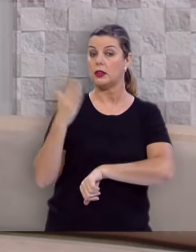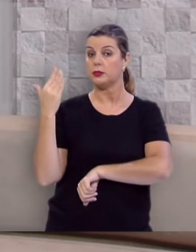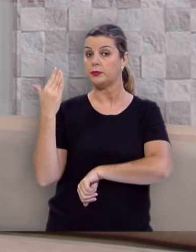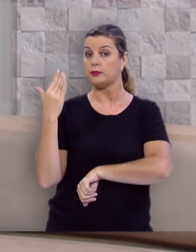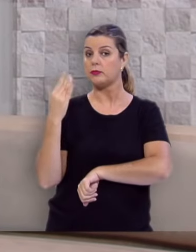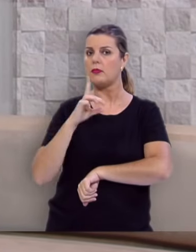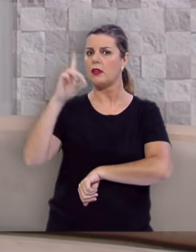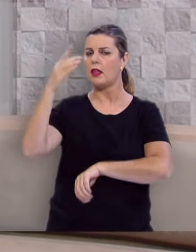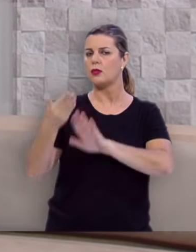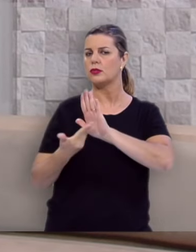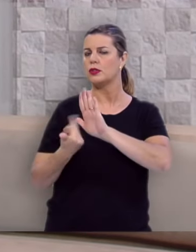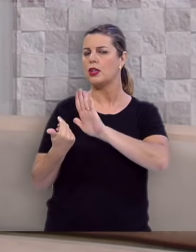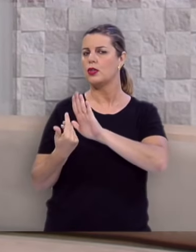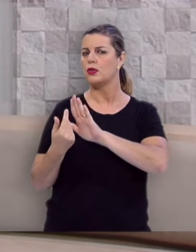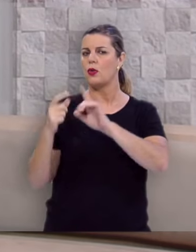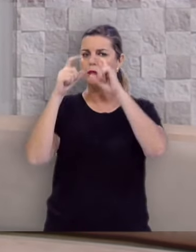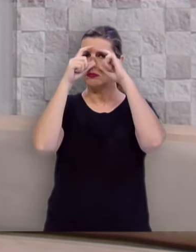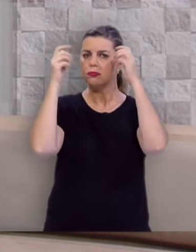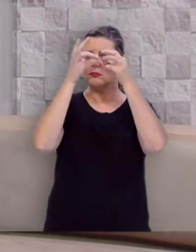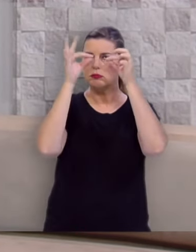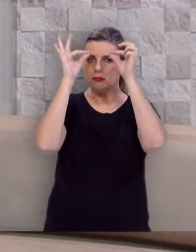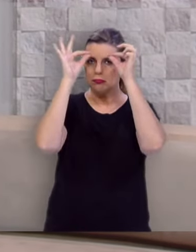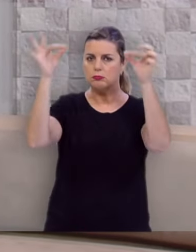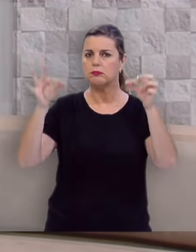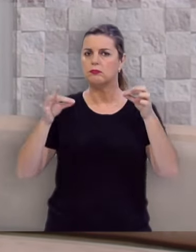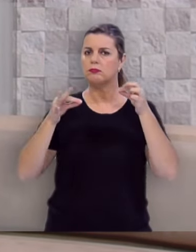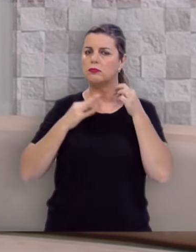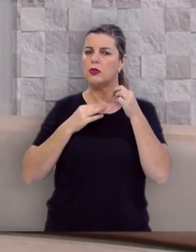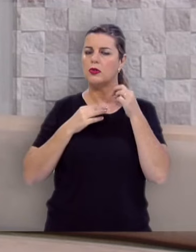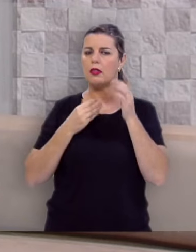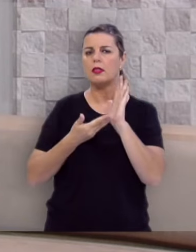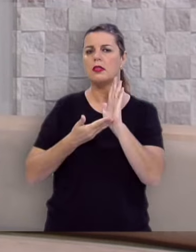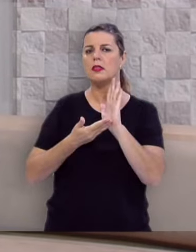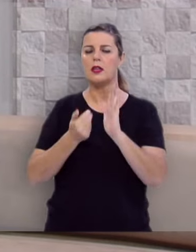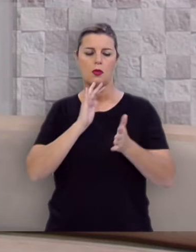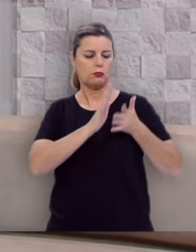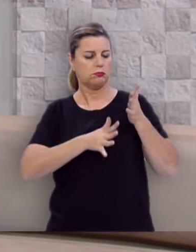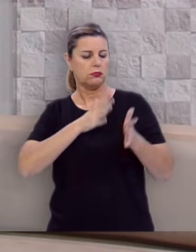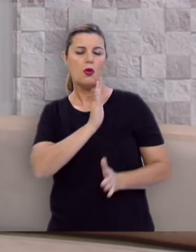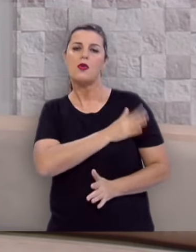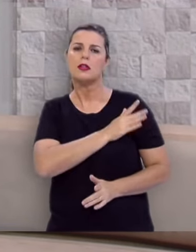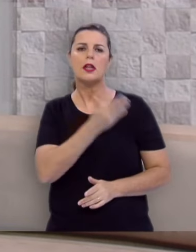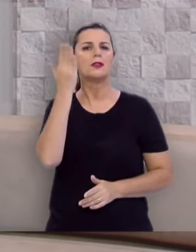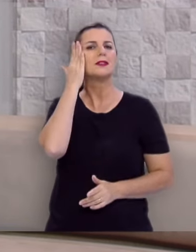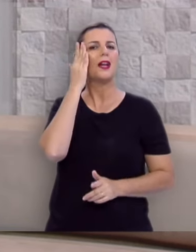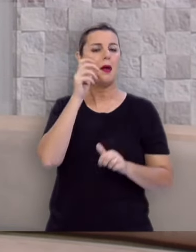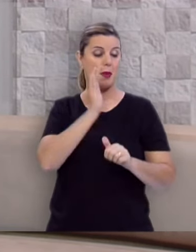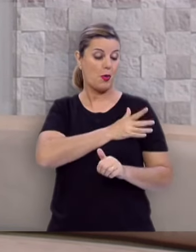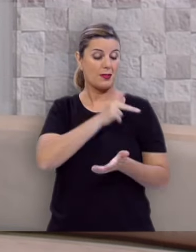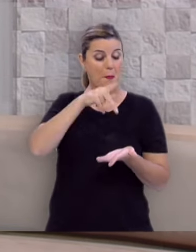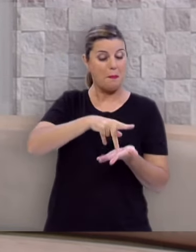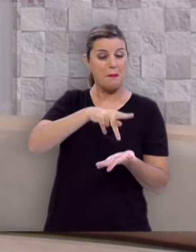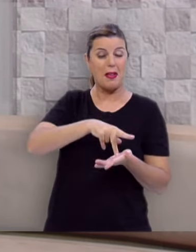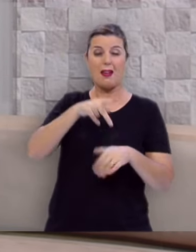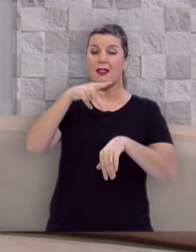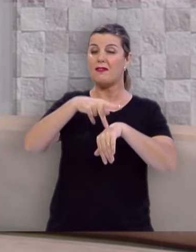em que Deus tirou a venda dos seus olhos, o tampão dos seus ouvidos, trocou o seu coração de pedra